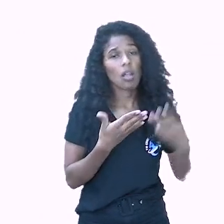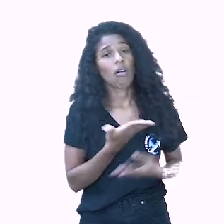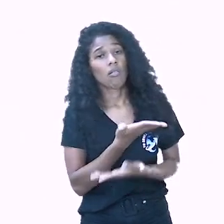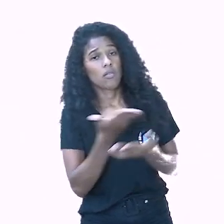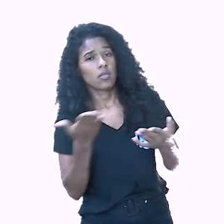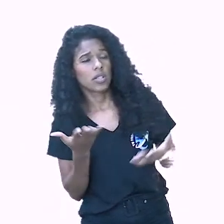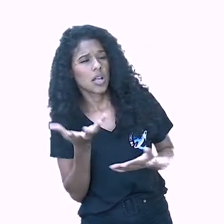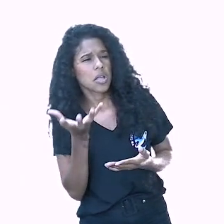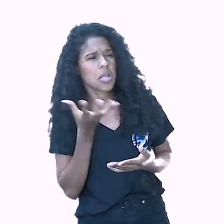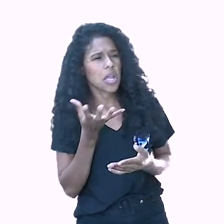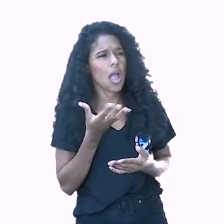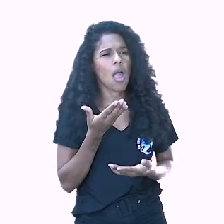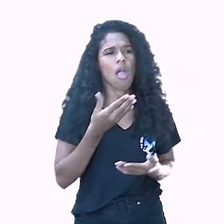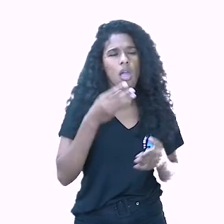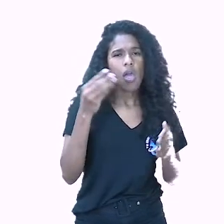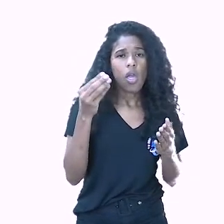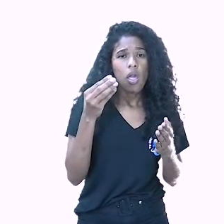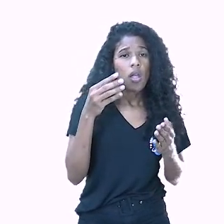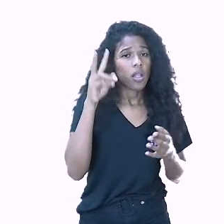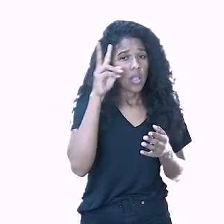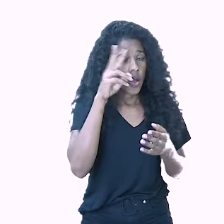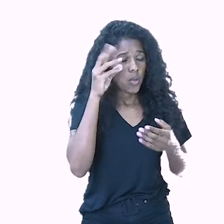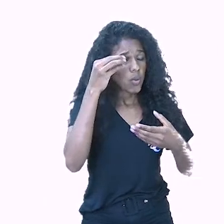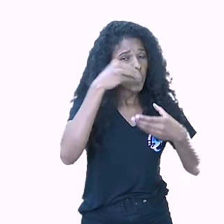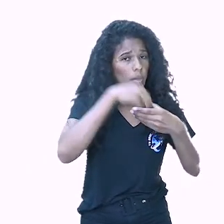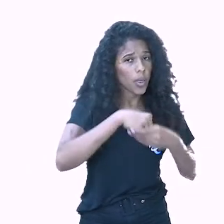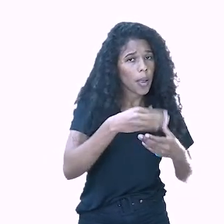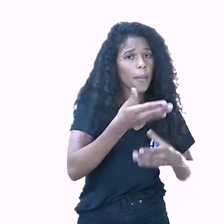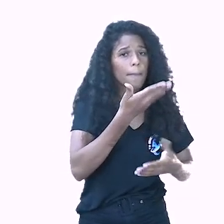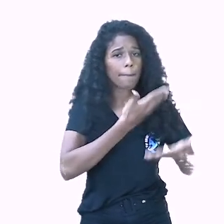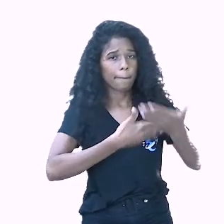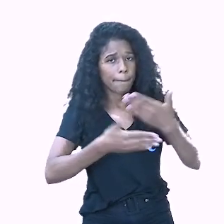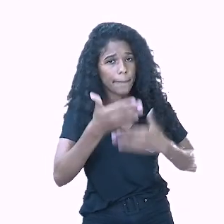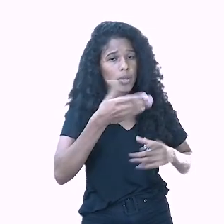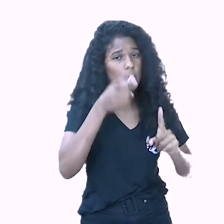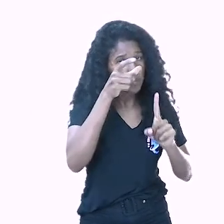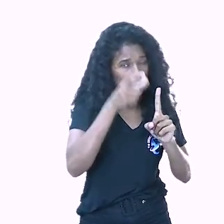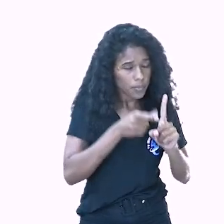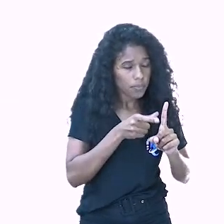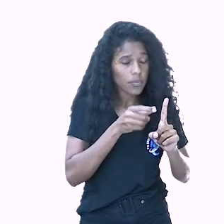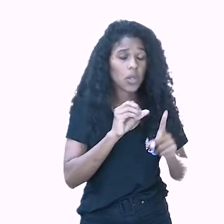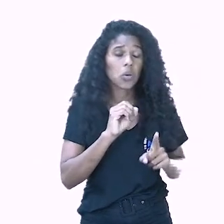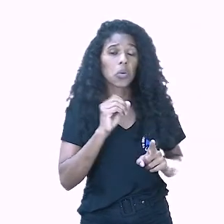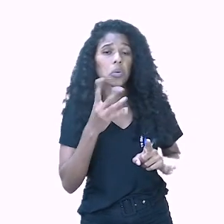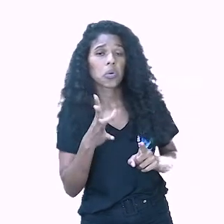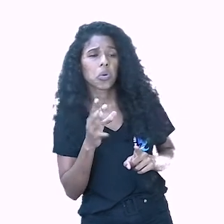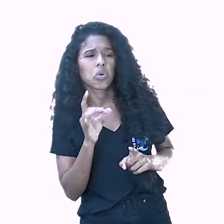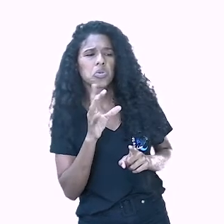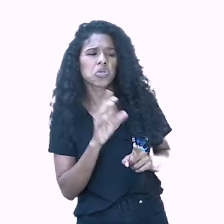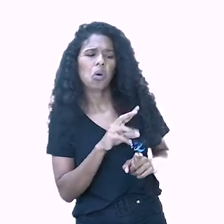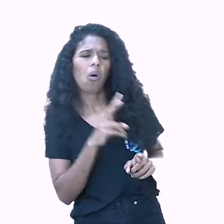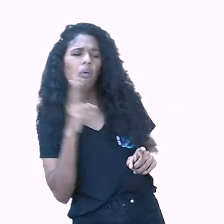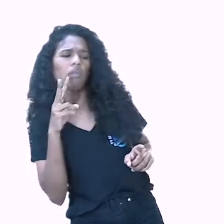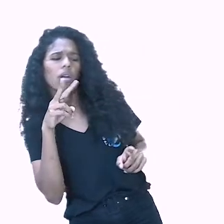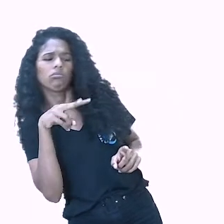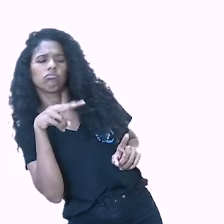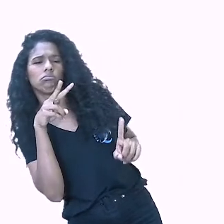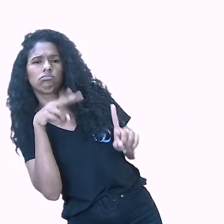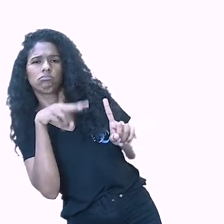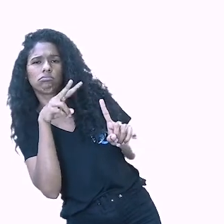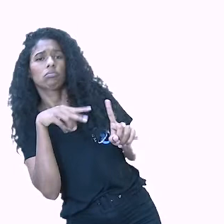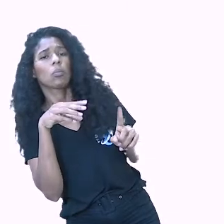aquele narrador observador que percebeu uma situação e escreveu sobre ela, vocês podem escolher aí o foco